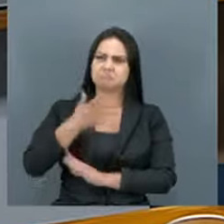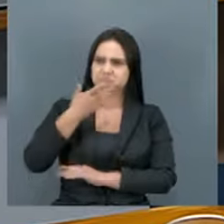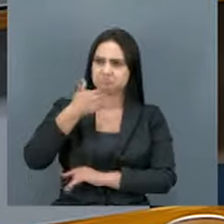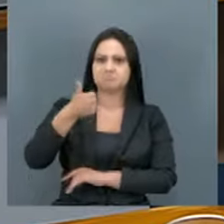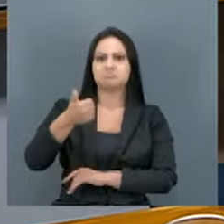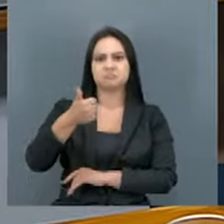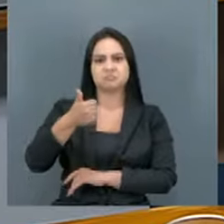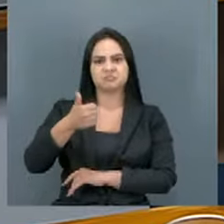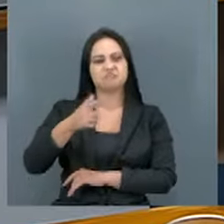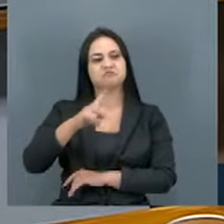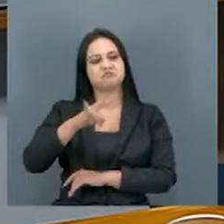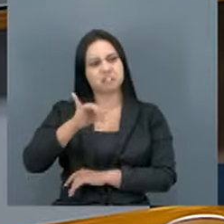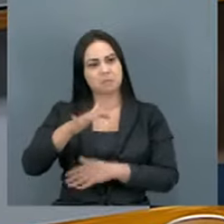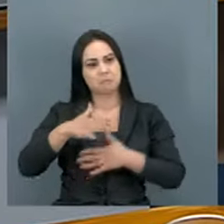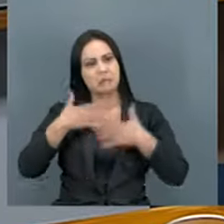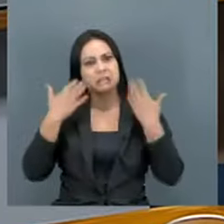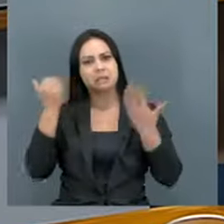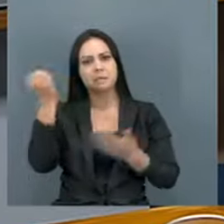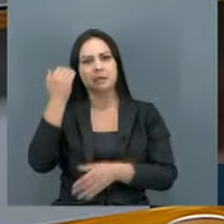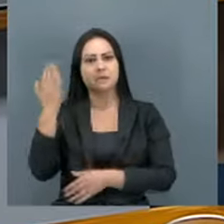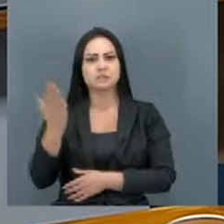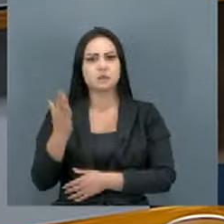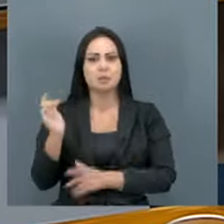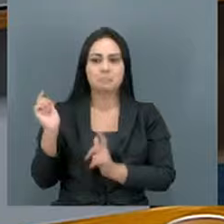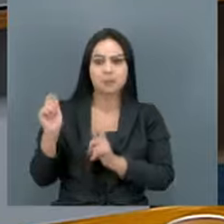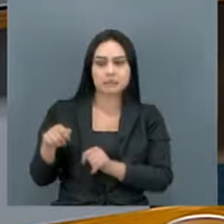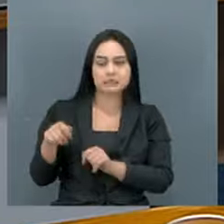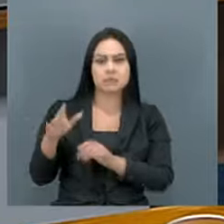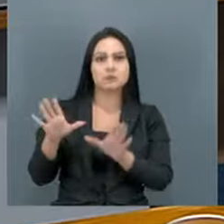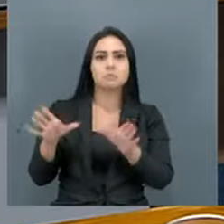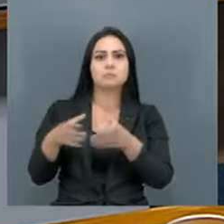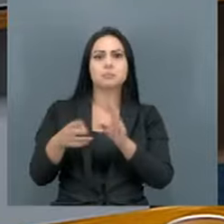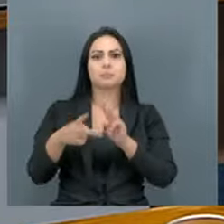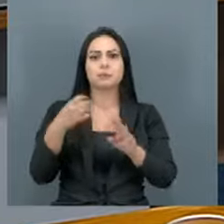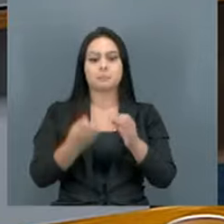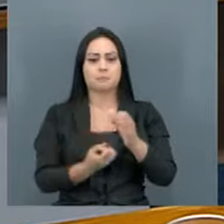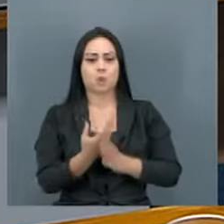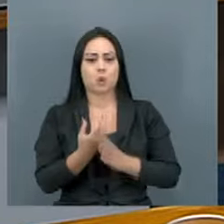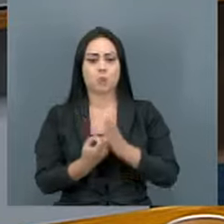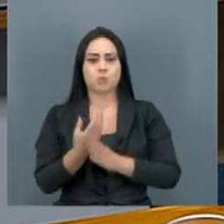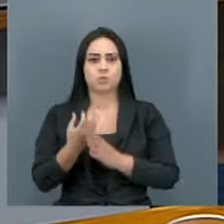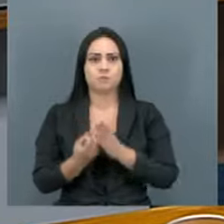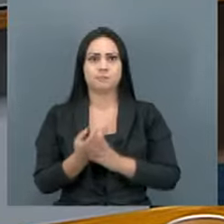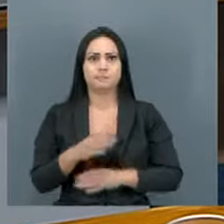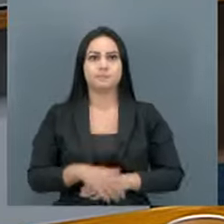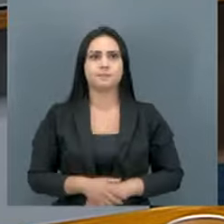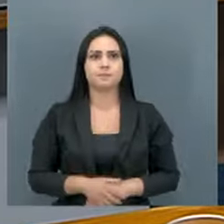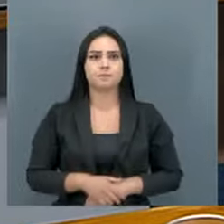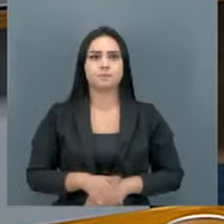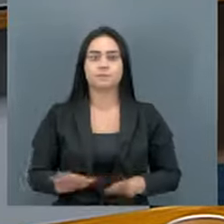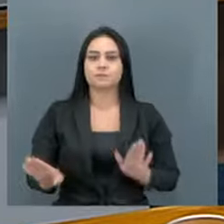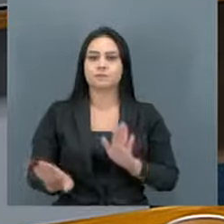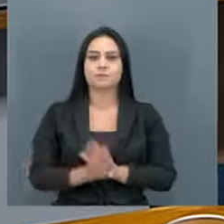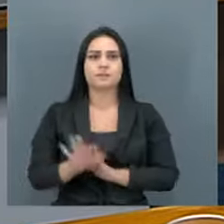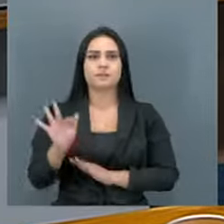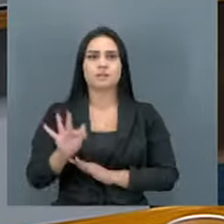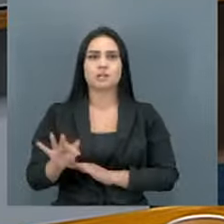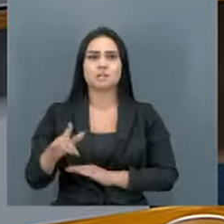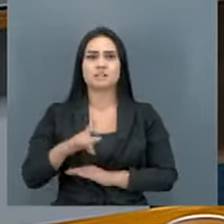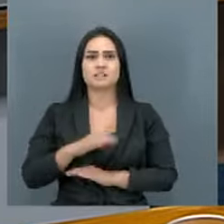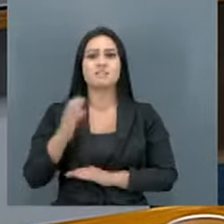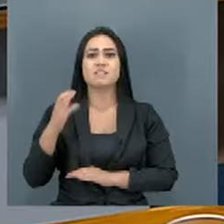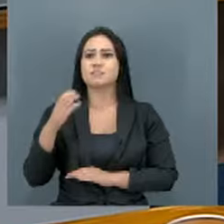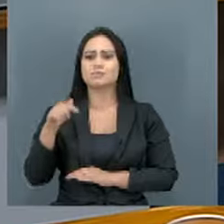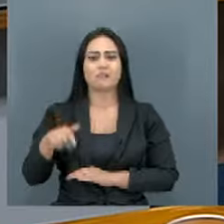vão surpreender o Brasil, a capacidade desse povo de produção. Esses meninos chegando na faculdade, nós temos cientistas lá no